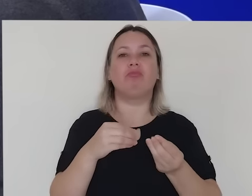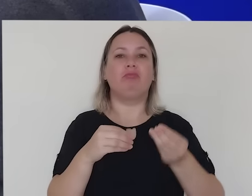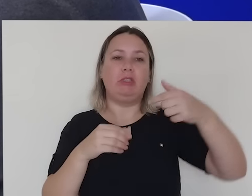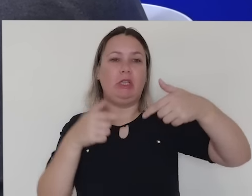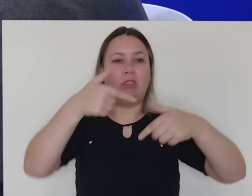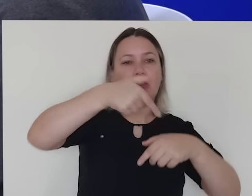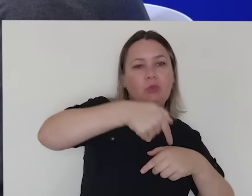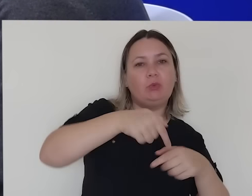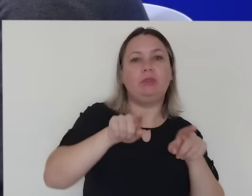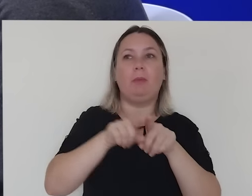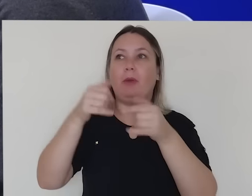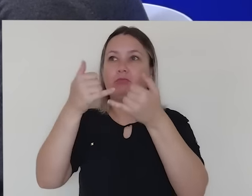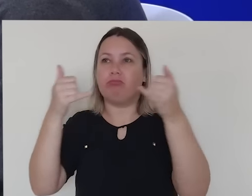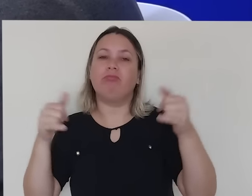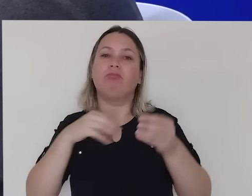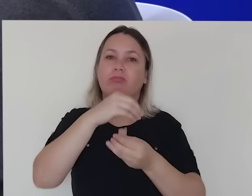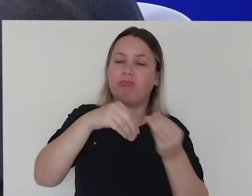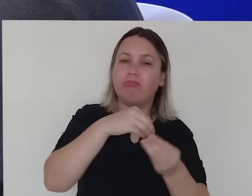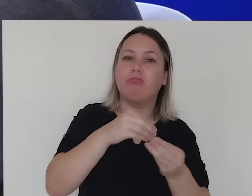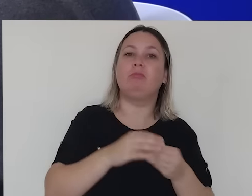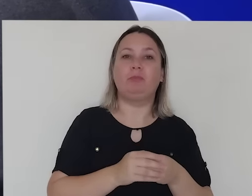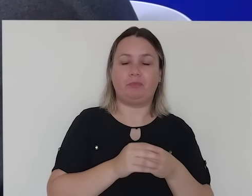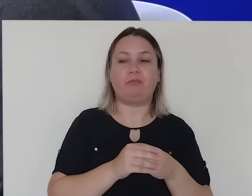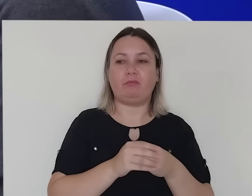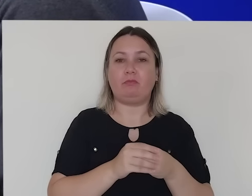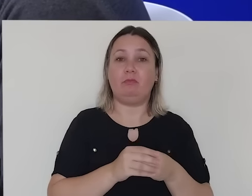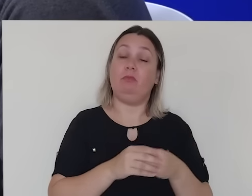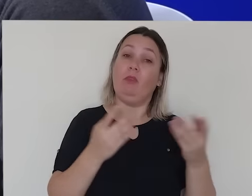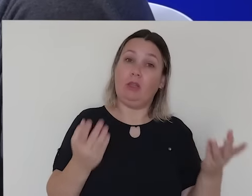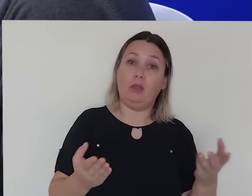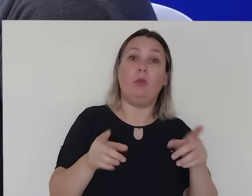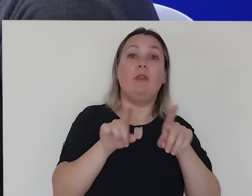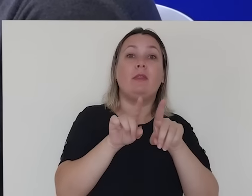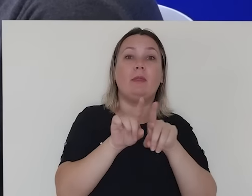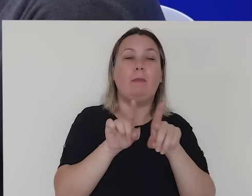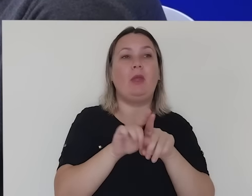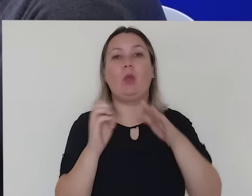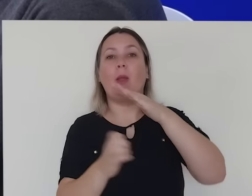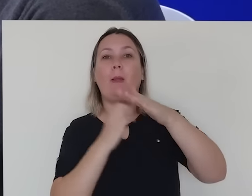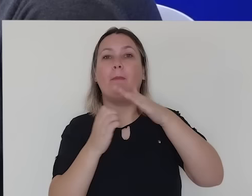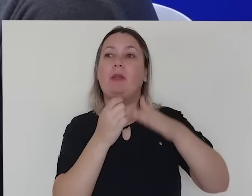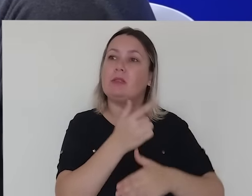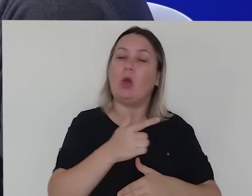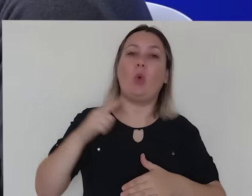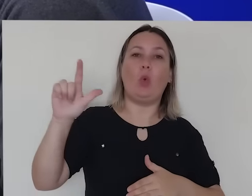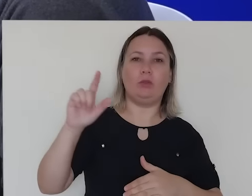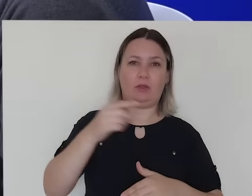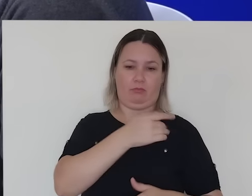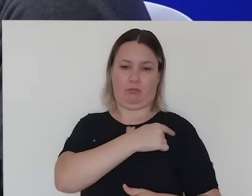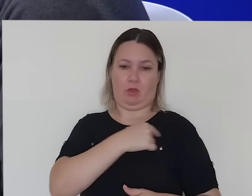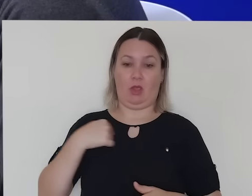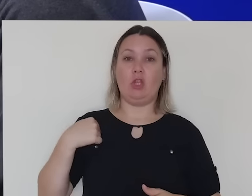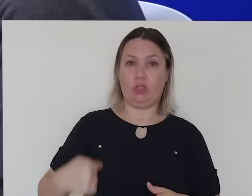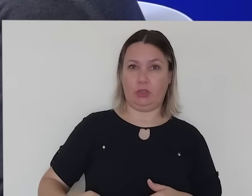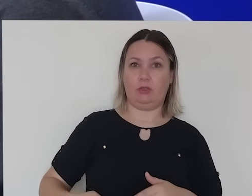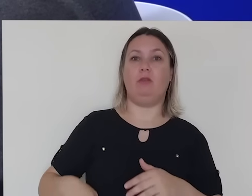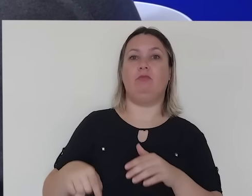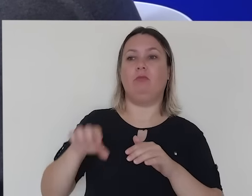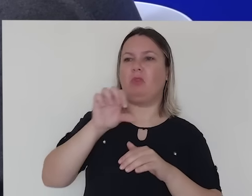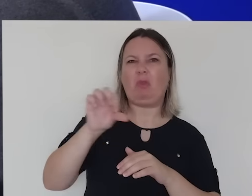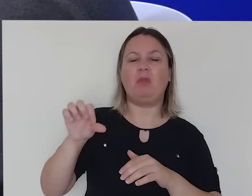e que na verdade a 99 pertence a uma empresa chinesa que é a did e lá na China fizeram uma Joint venture para